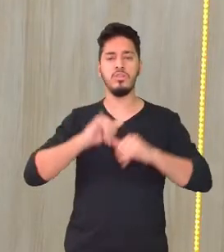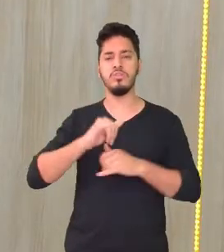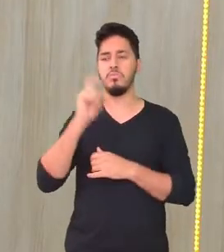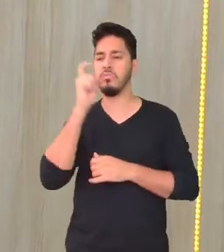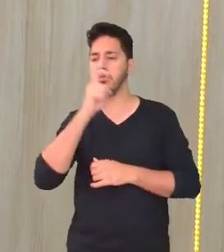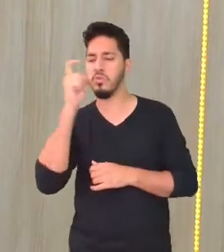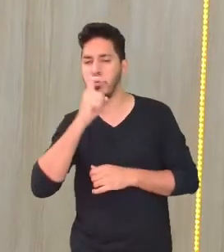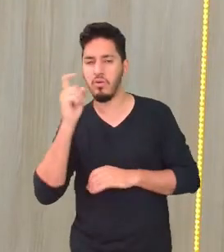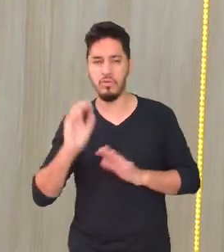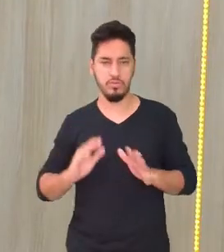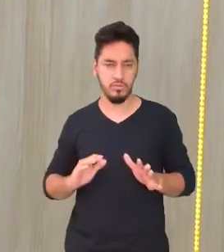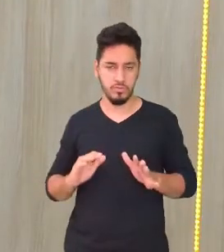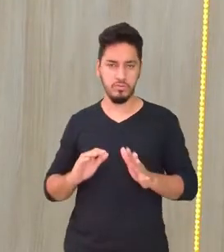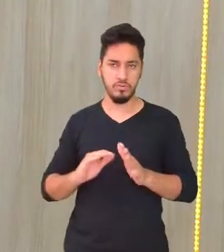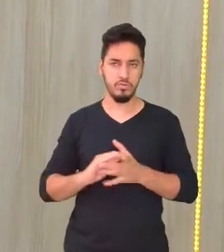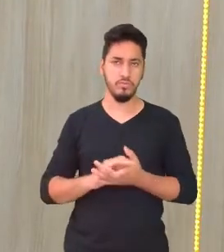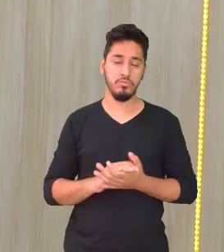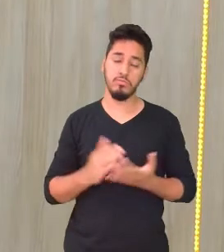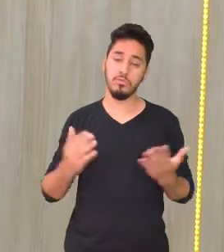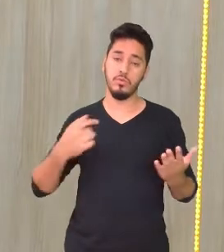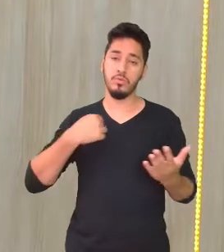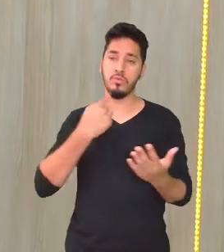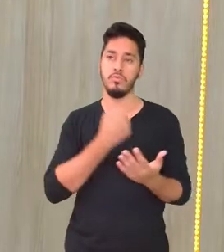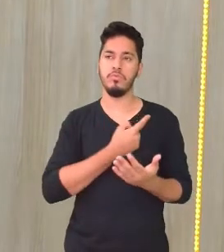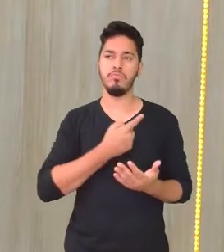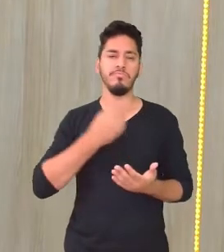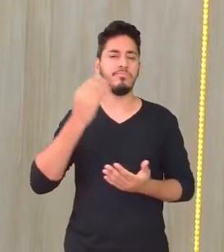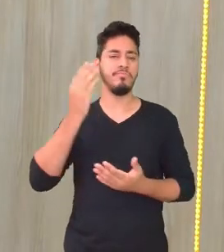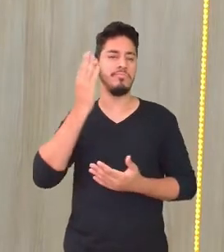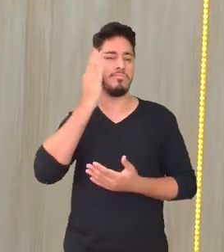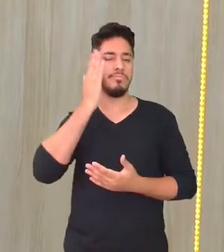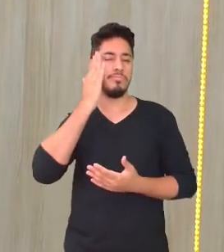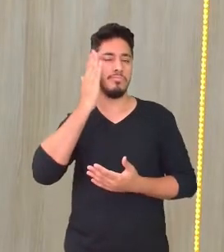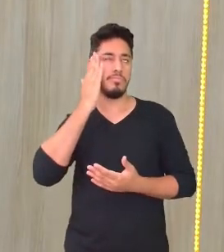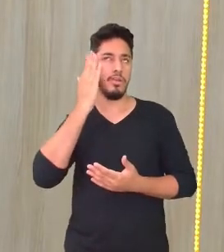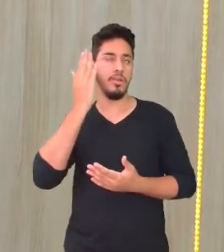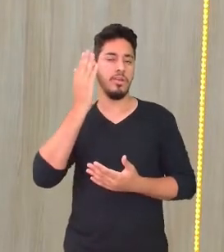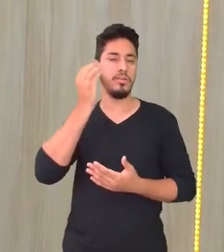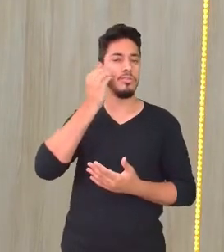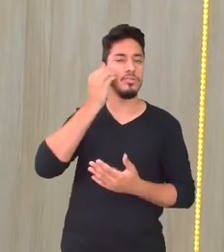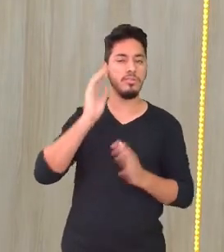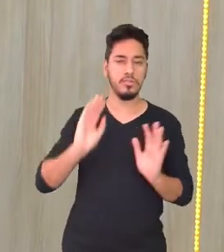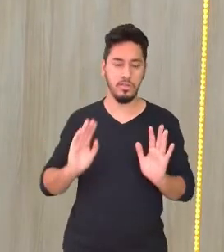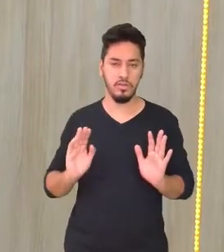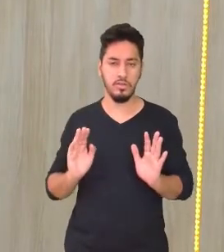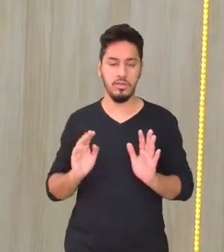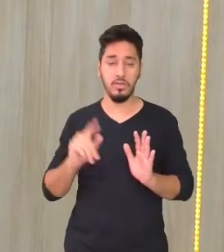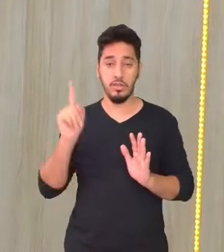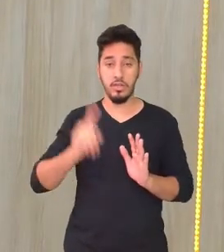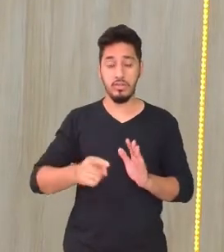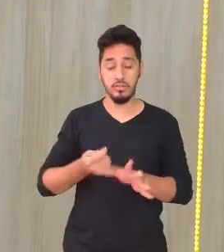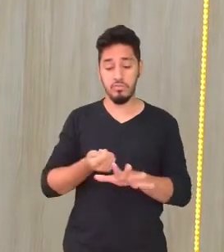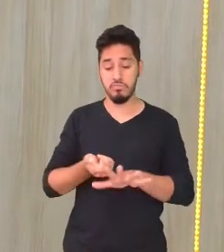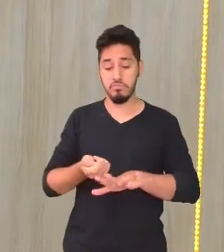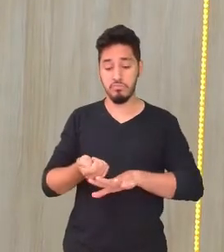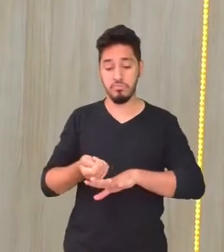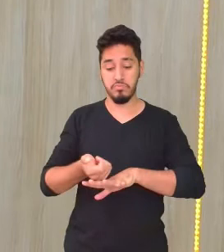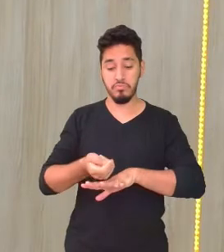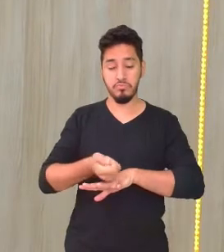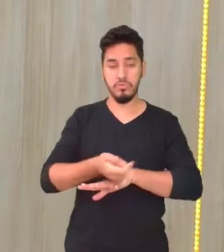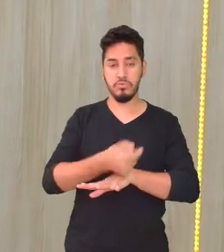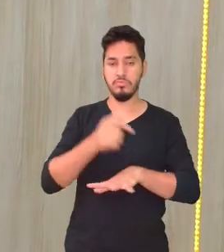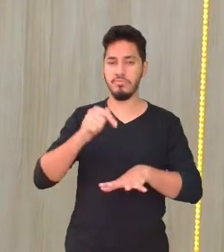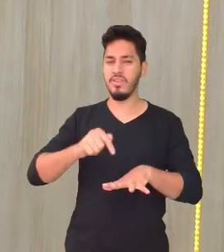mentirosa. Né? Então, a gente vai tentar entender aqui, certo, que essas fake news,